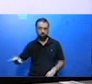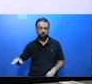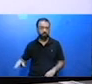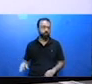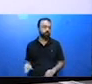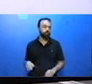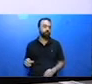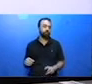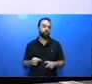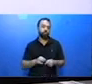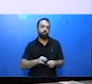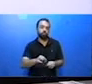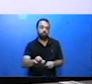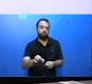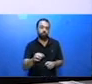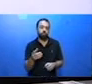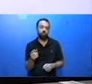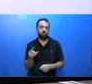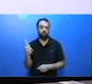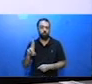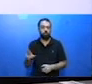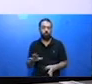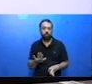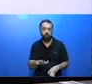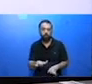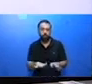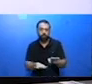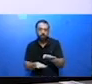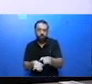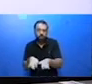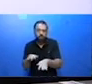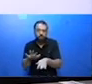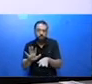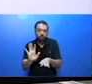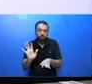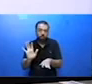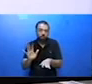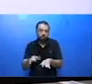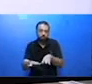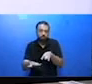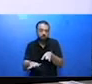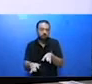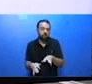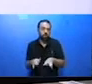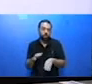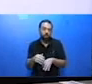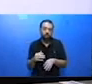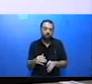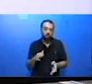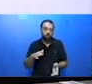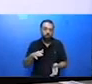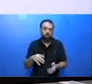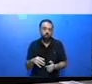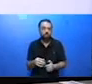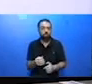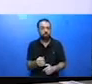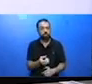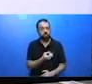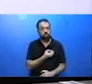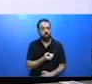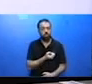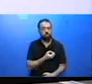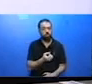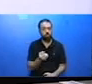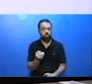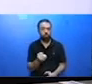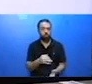medir, ele usou a mãozinha ou os pés mais vezes. Por quê? Os passos, né? Aqui a gente usou